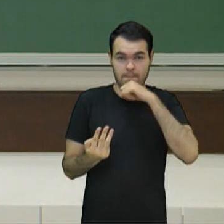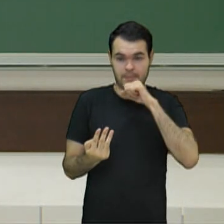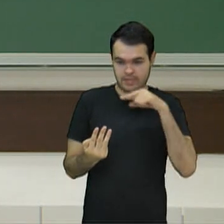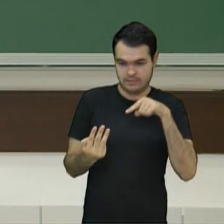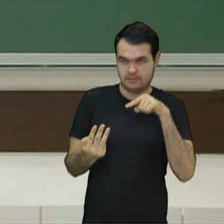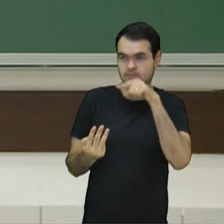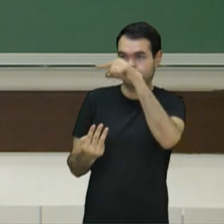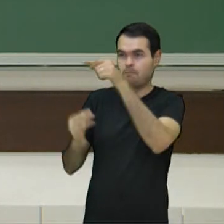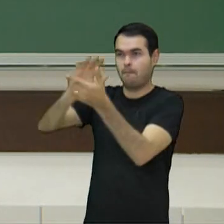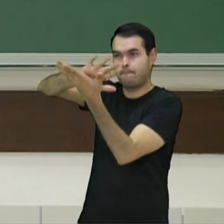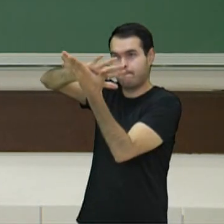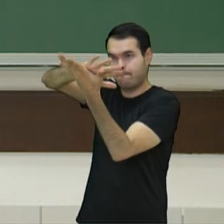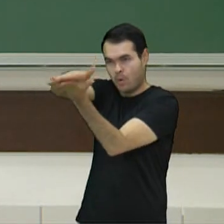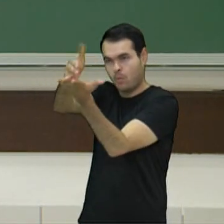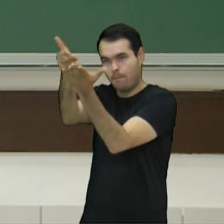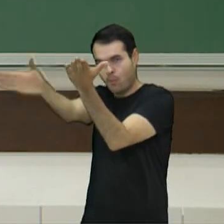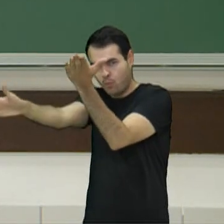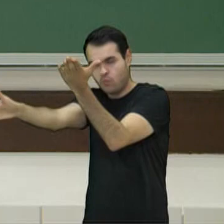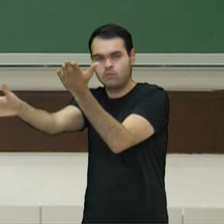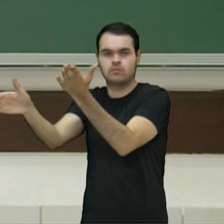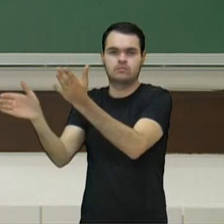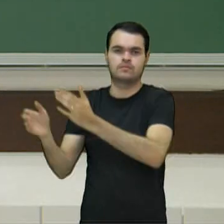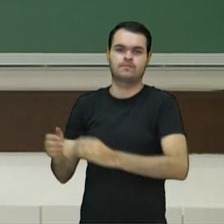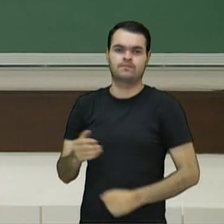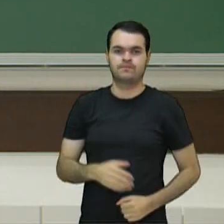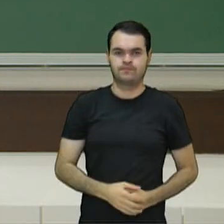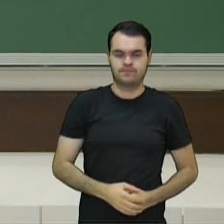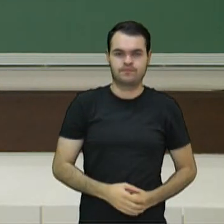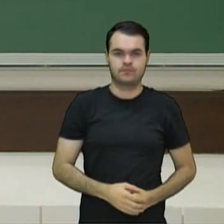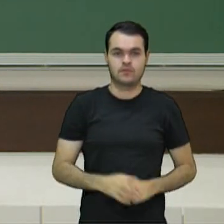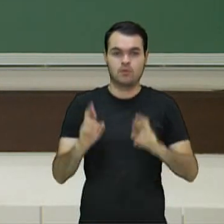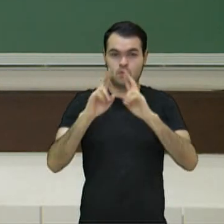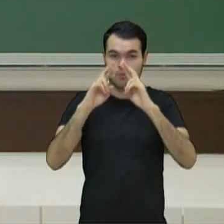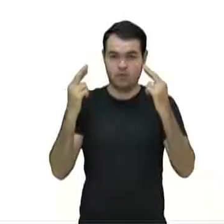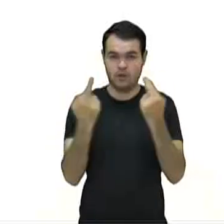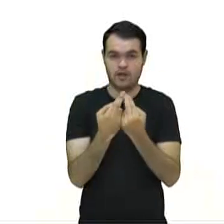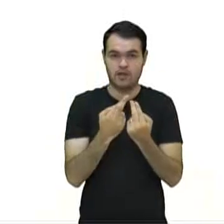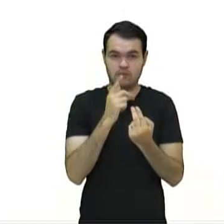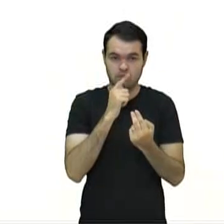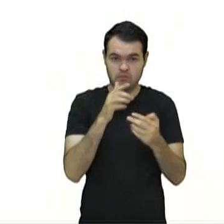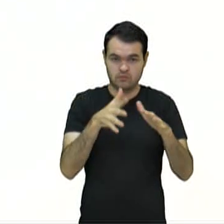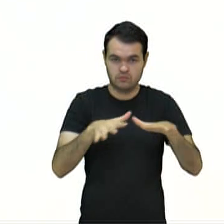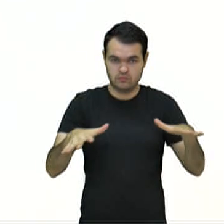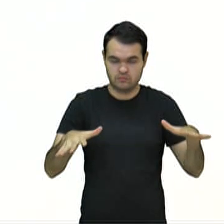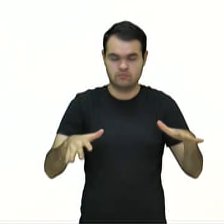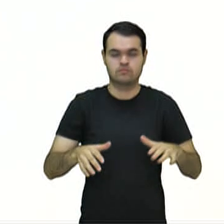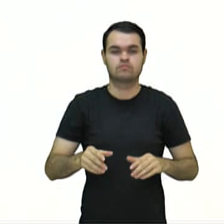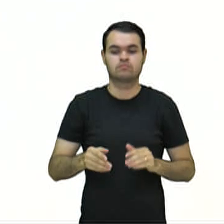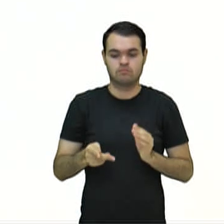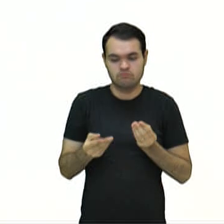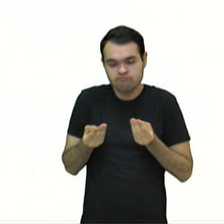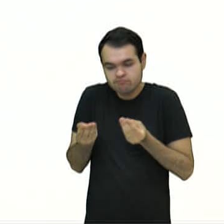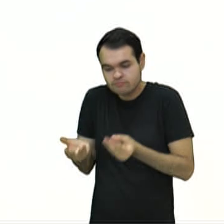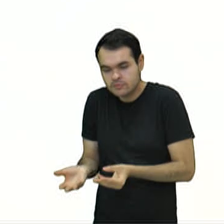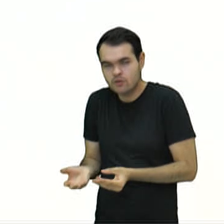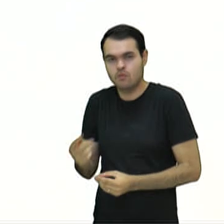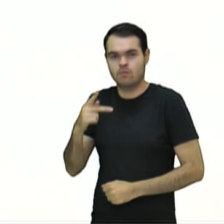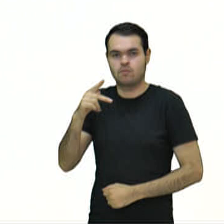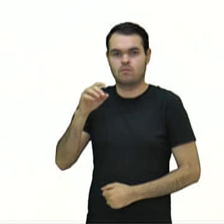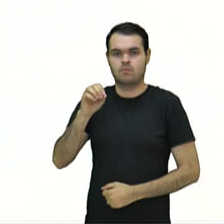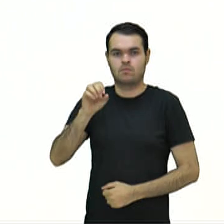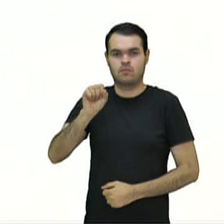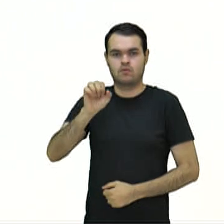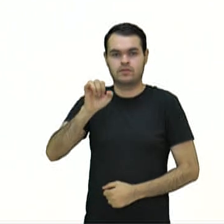o pai do poder, o reino of the sea fell by lot to Poseidon. Então, ele passou